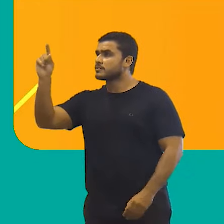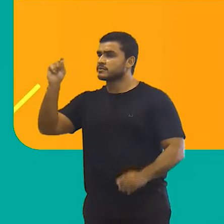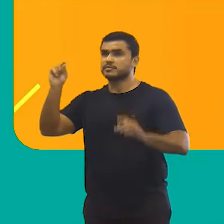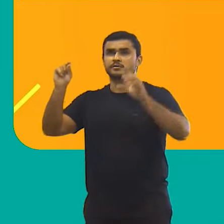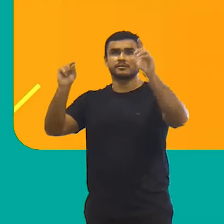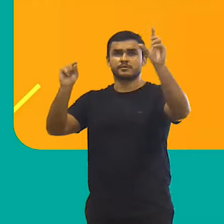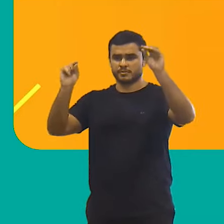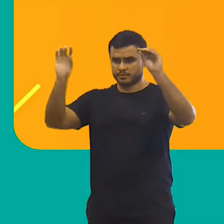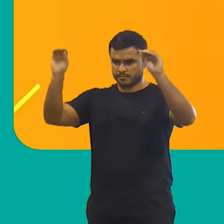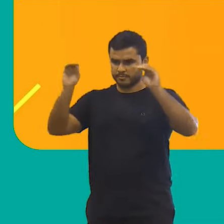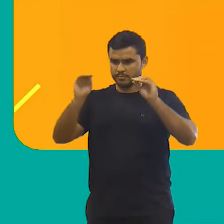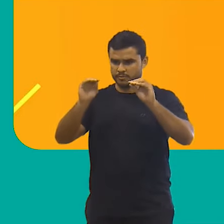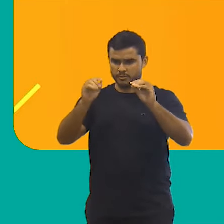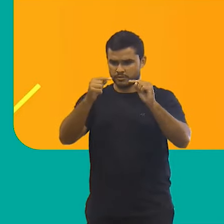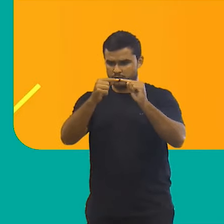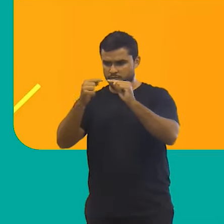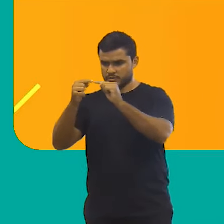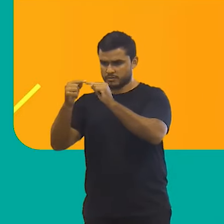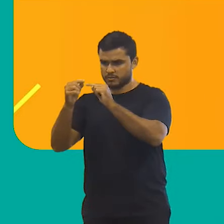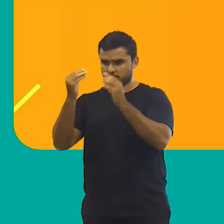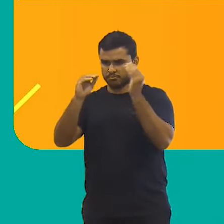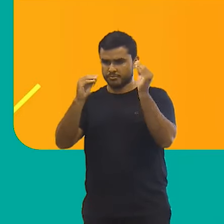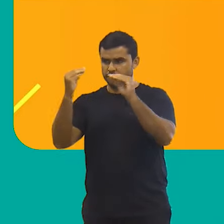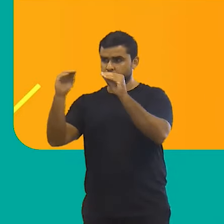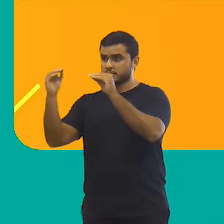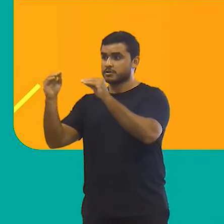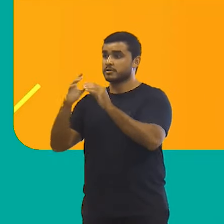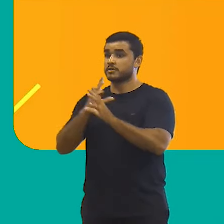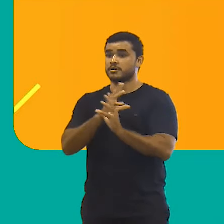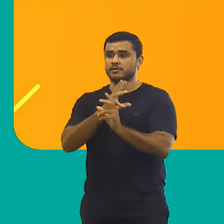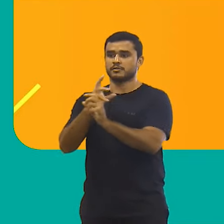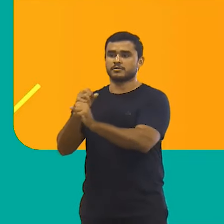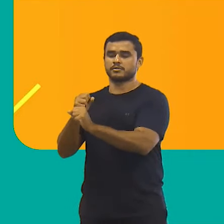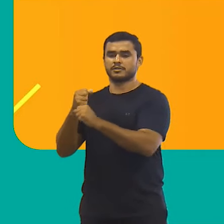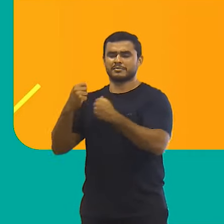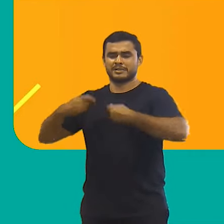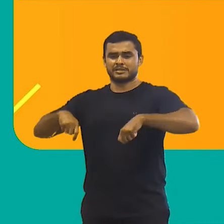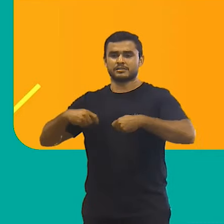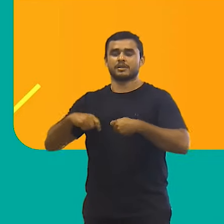você teve que relacionar, e depois você teve que concluir.